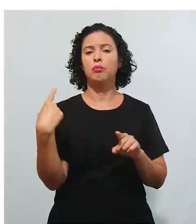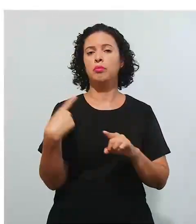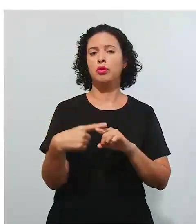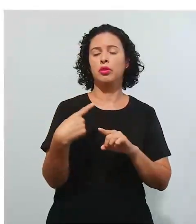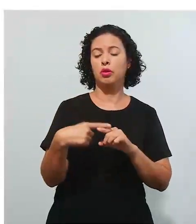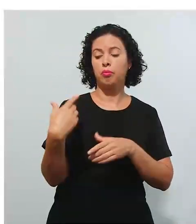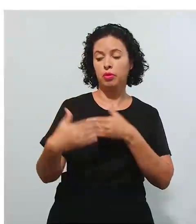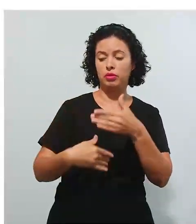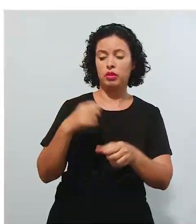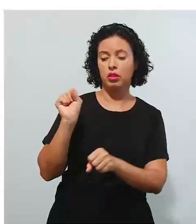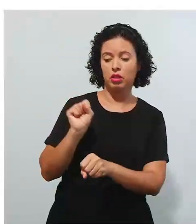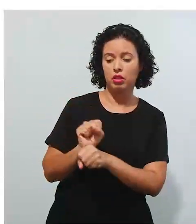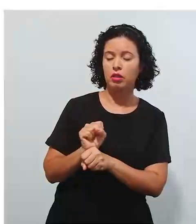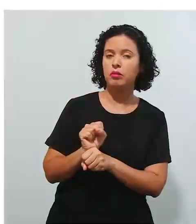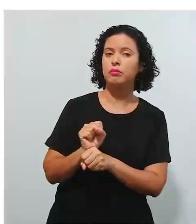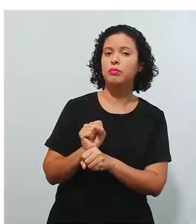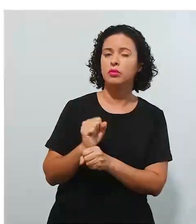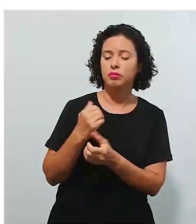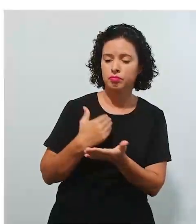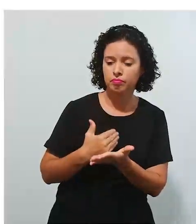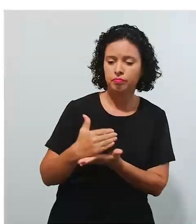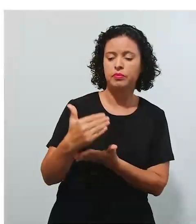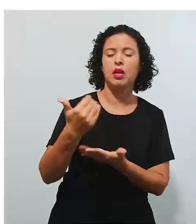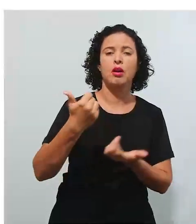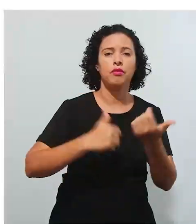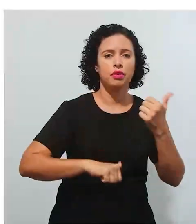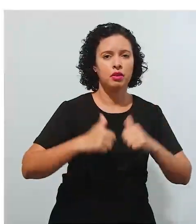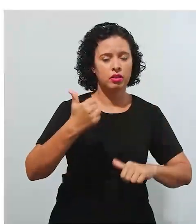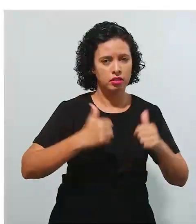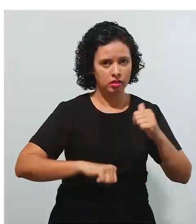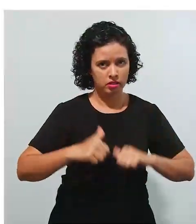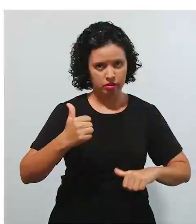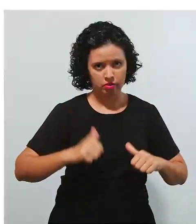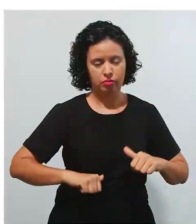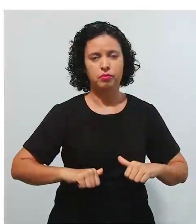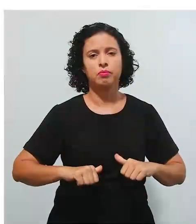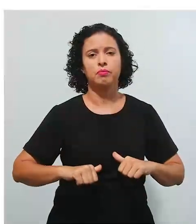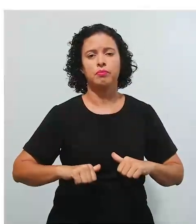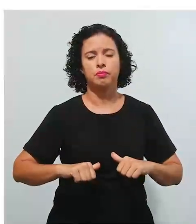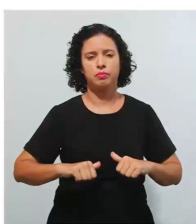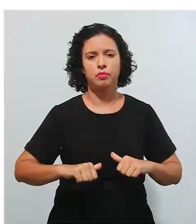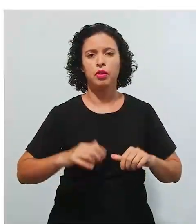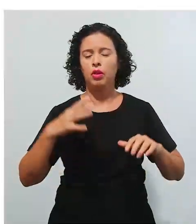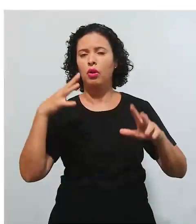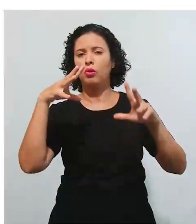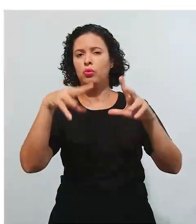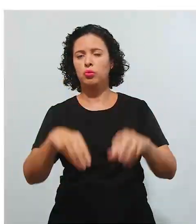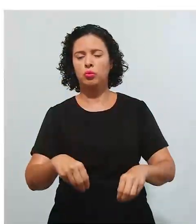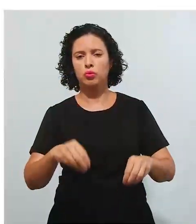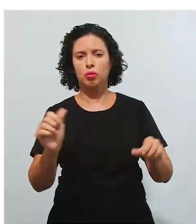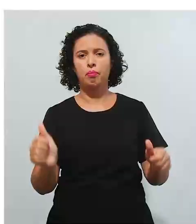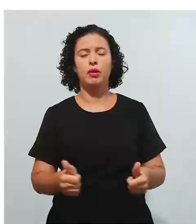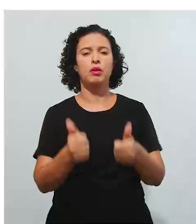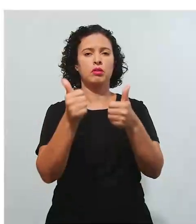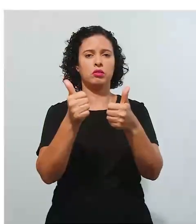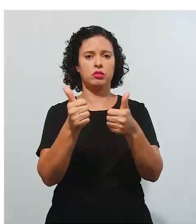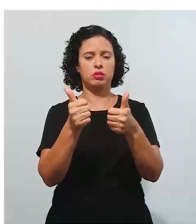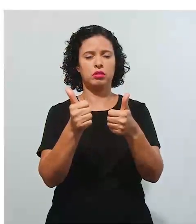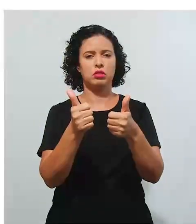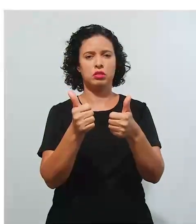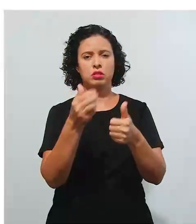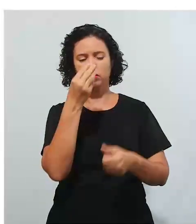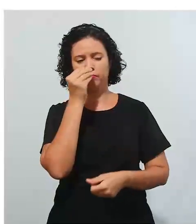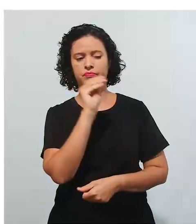processo termina e pode ser avaliado ponto a ponto. Tudo que poderia ser melhorado, ignorado